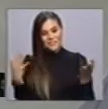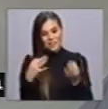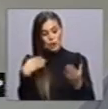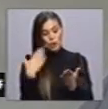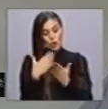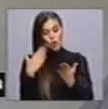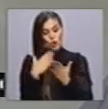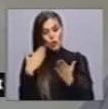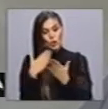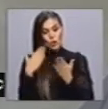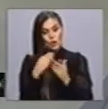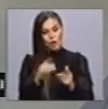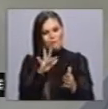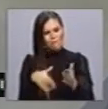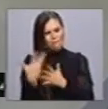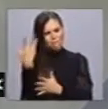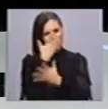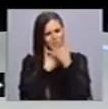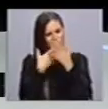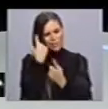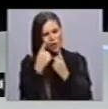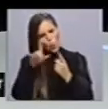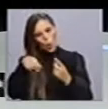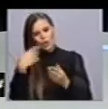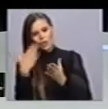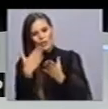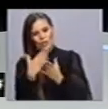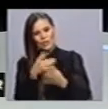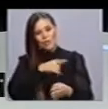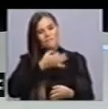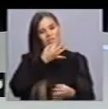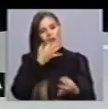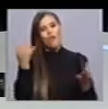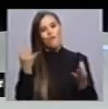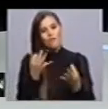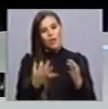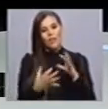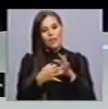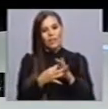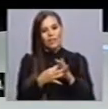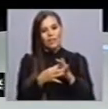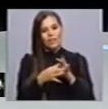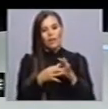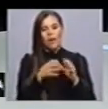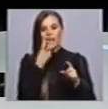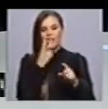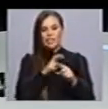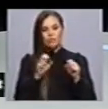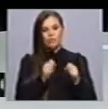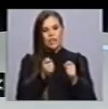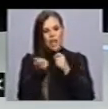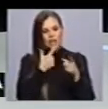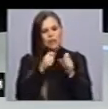que vem baralhar um bocadinho alguns outros estudos que falavam sobre a radiação energética que as estrelas emanam